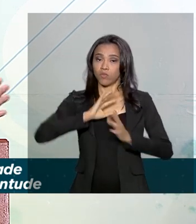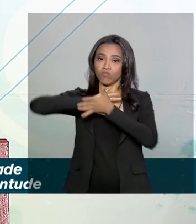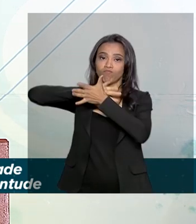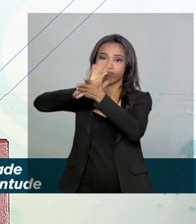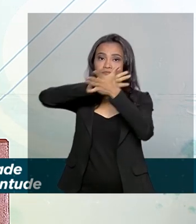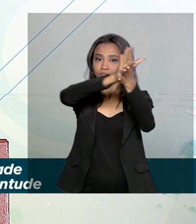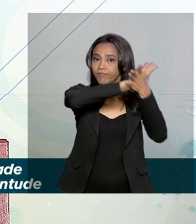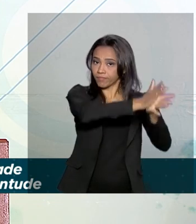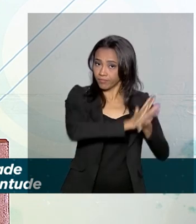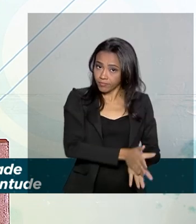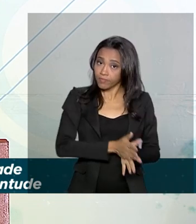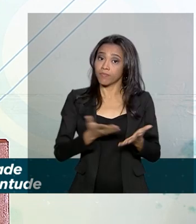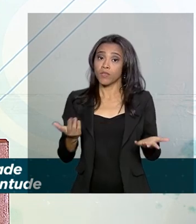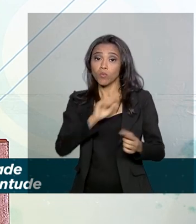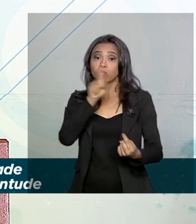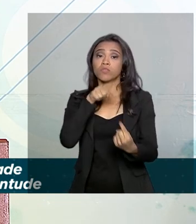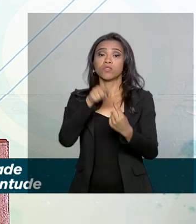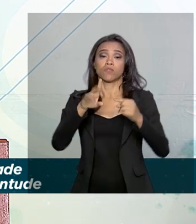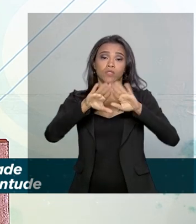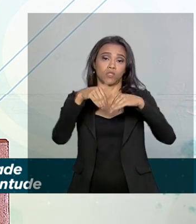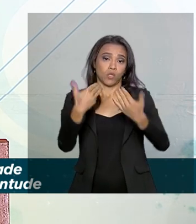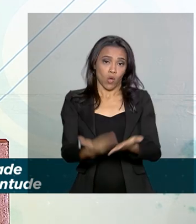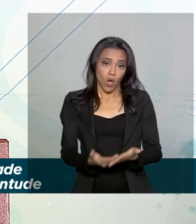é formar um bom profissional,